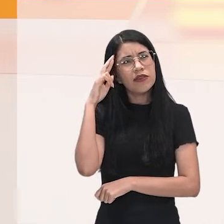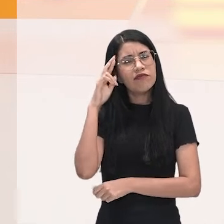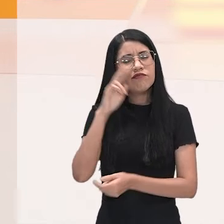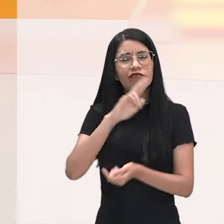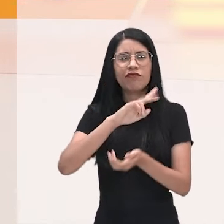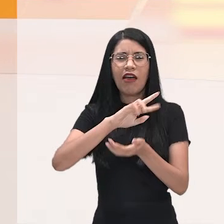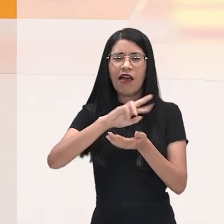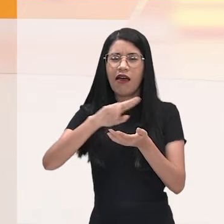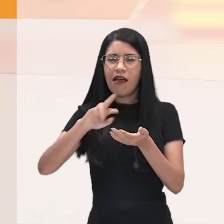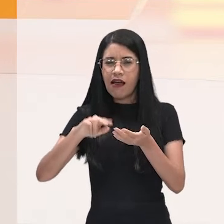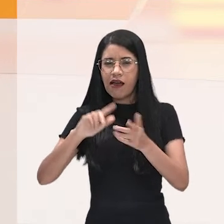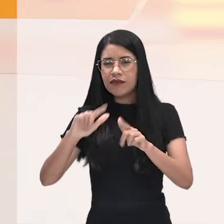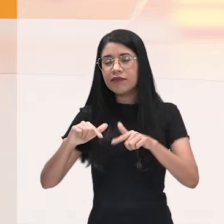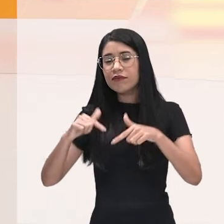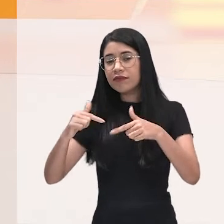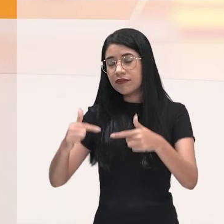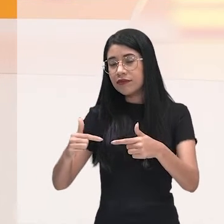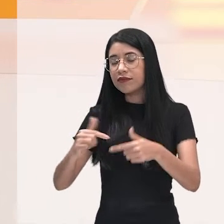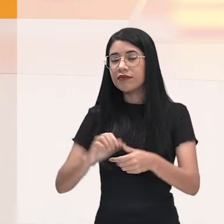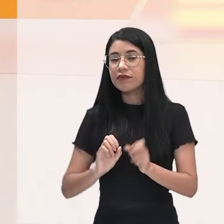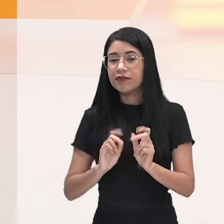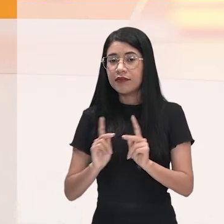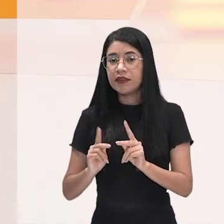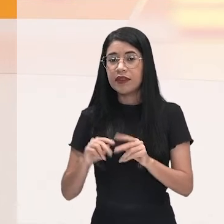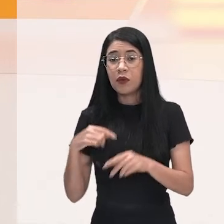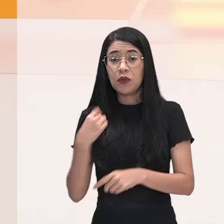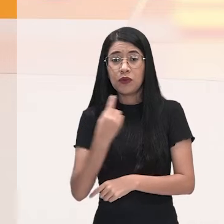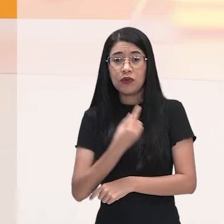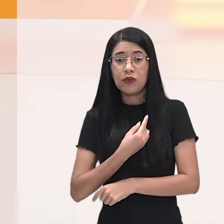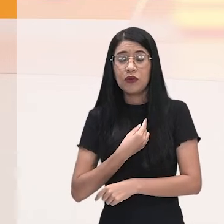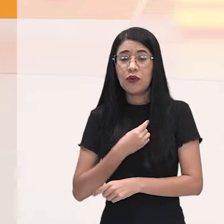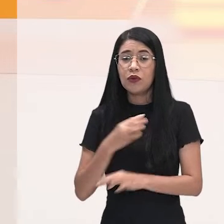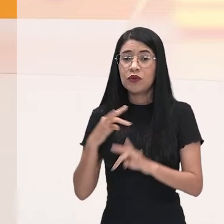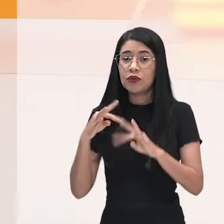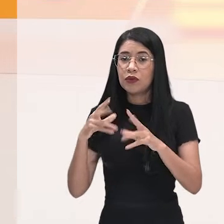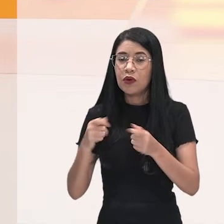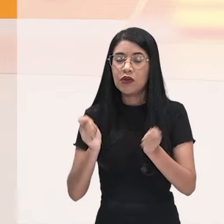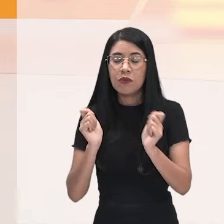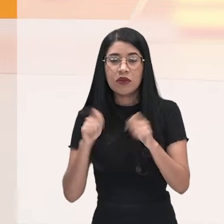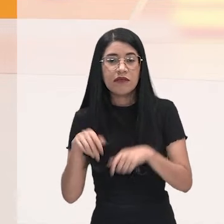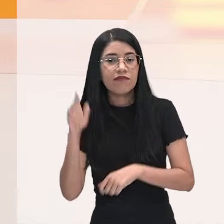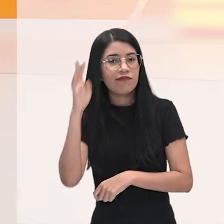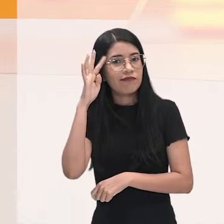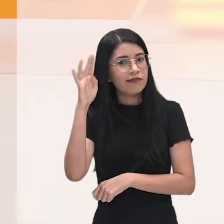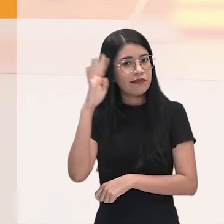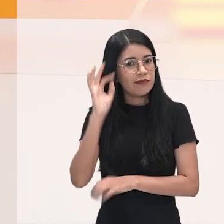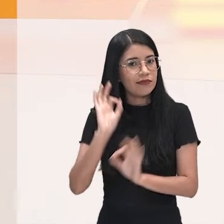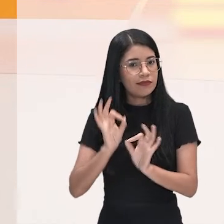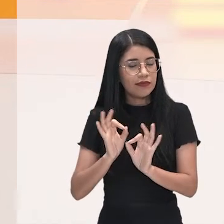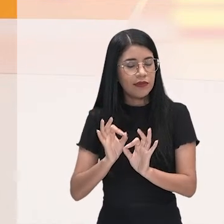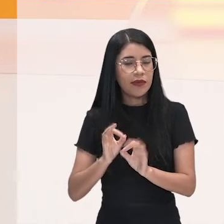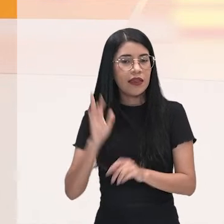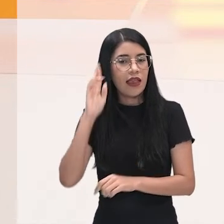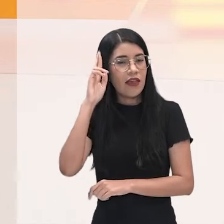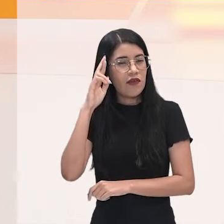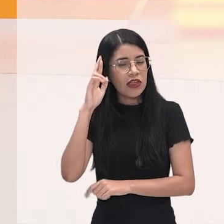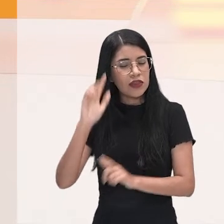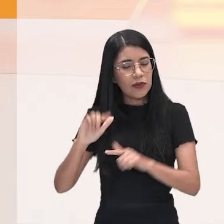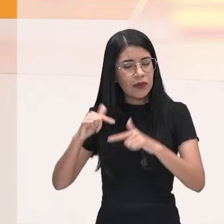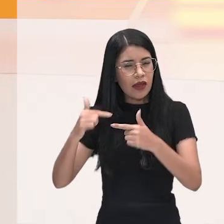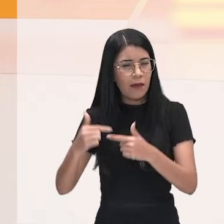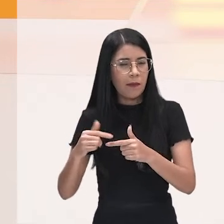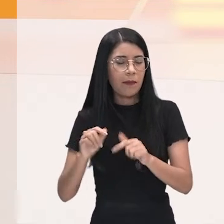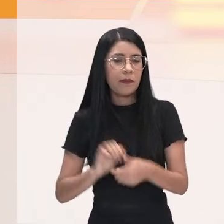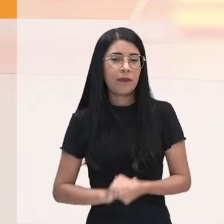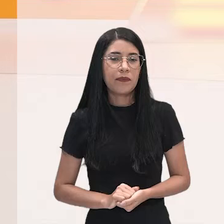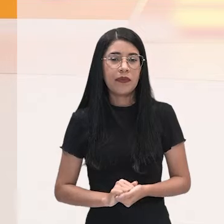produção. E aquilo que a gente não consome, que a gente vai chamar aqui de excedente, a gente precisava, obviamente, comercializar,